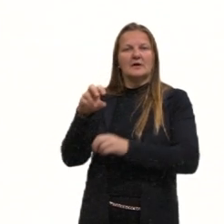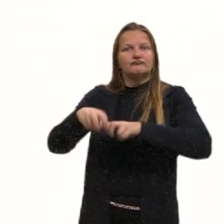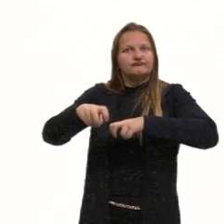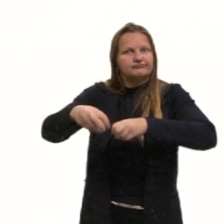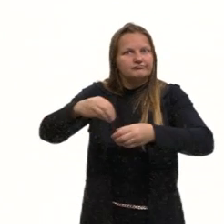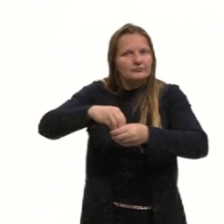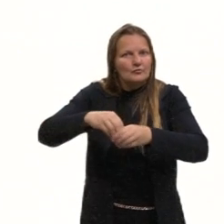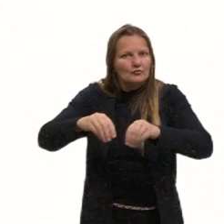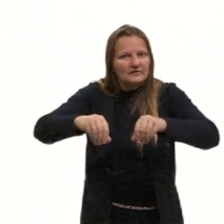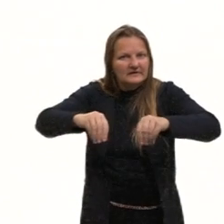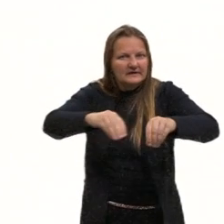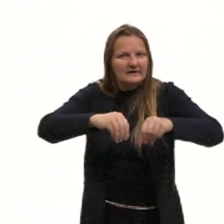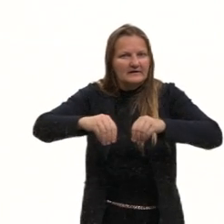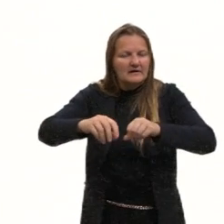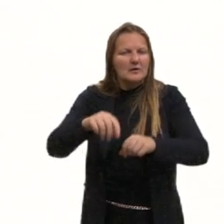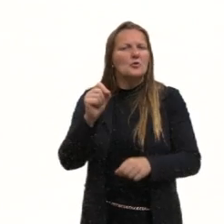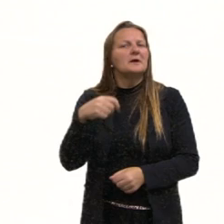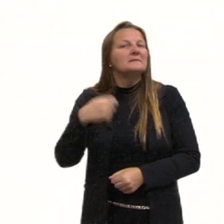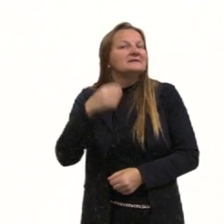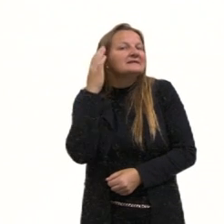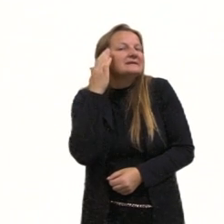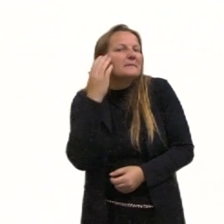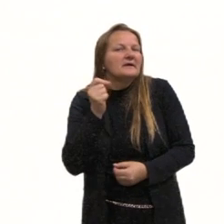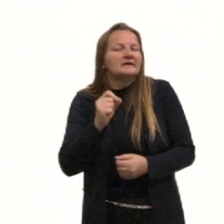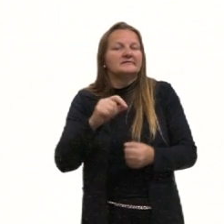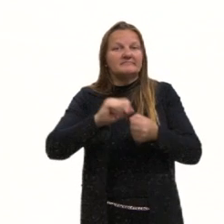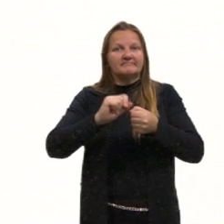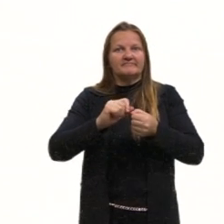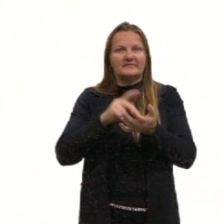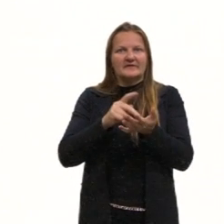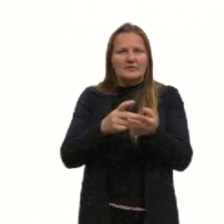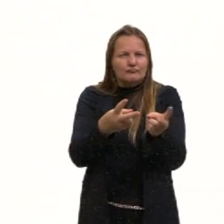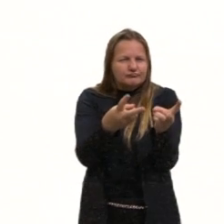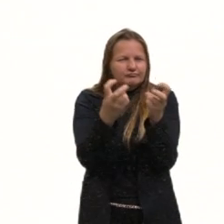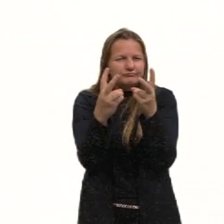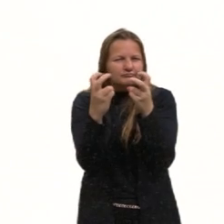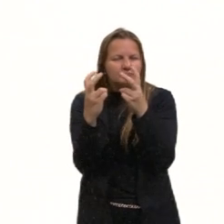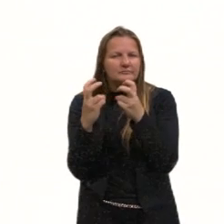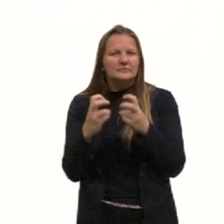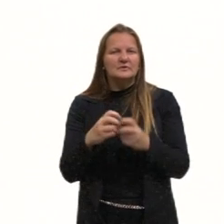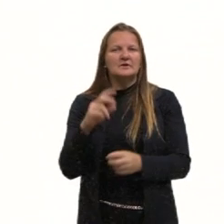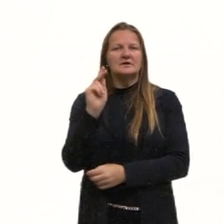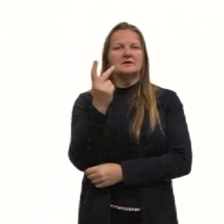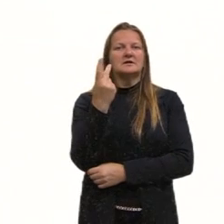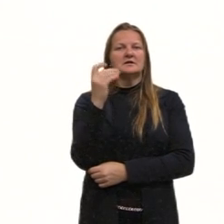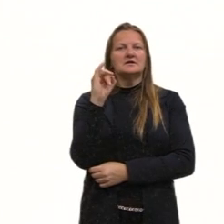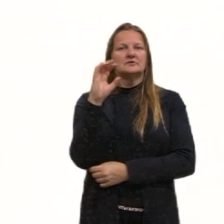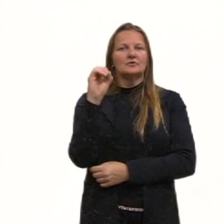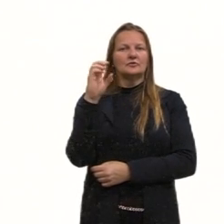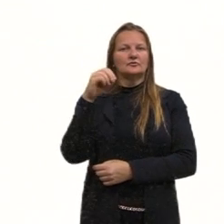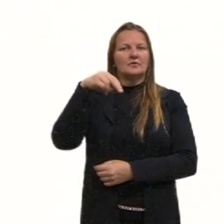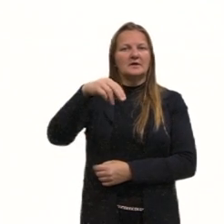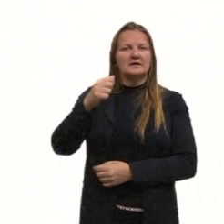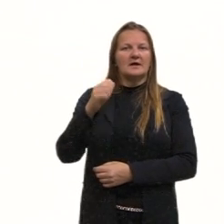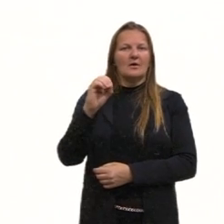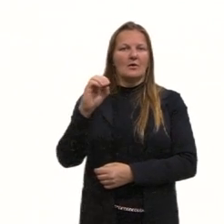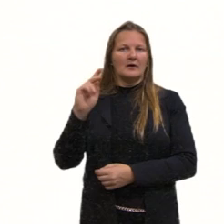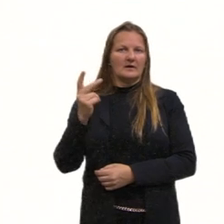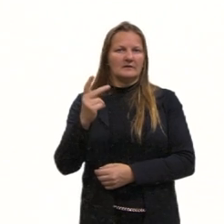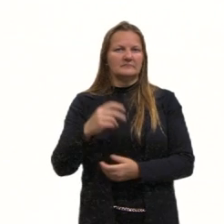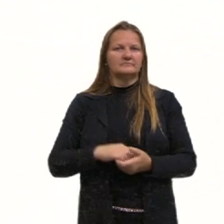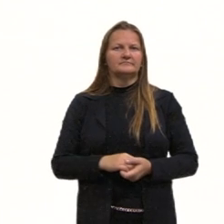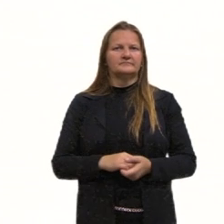O que que precisa saber de fato para resolver essa questão identificar saber o que que é o hidróxido de sódio que é muito